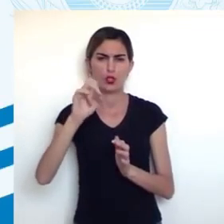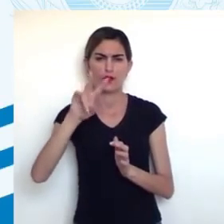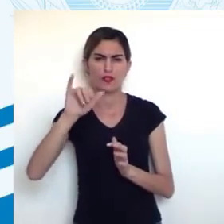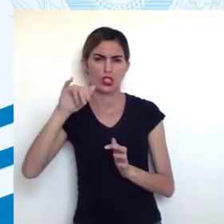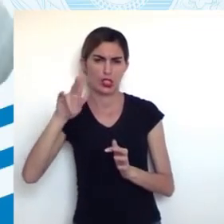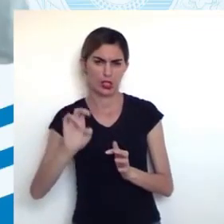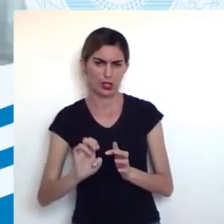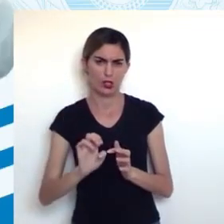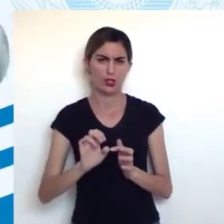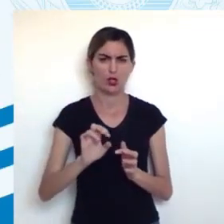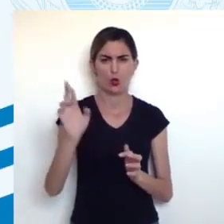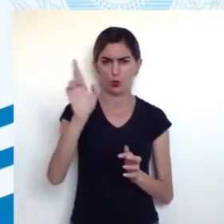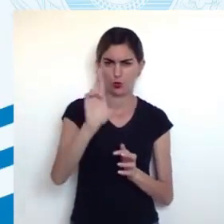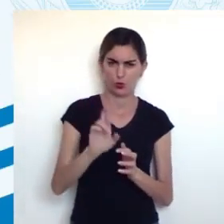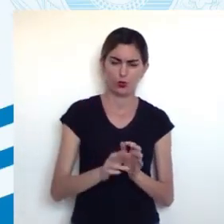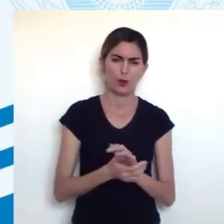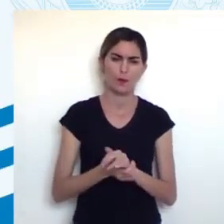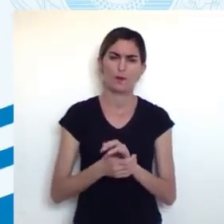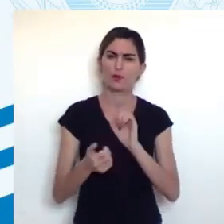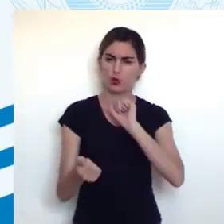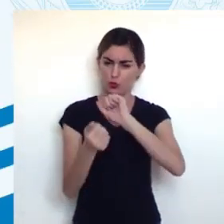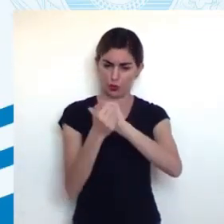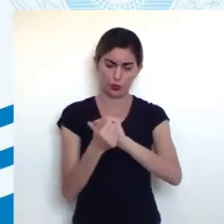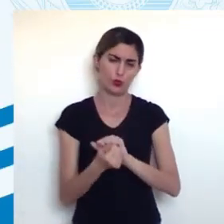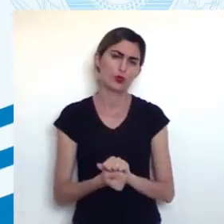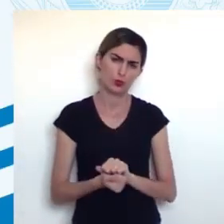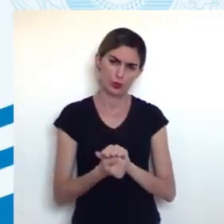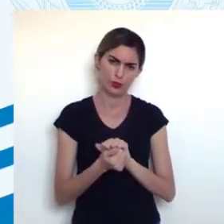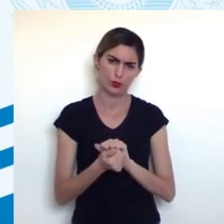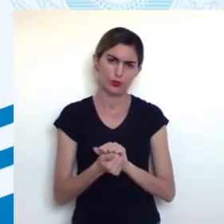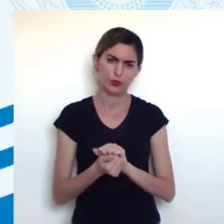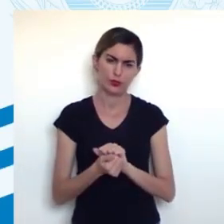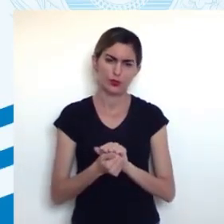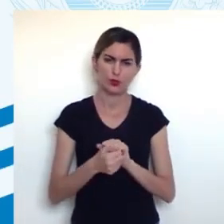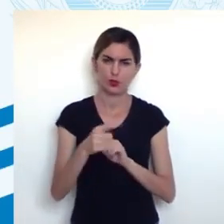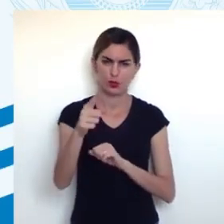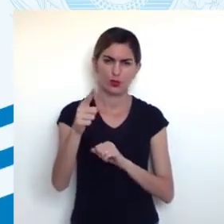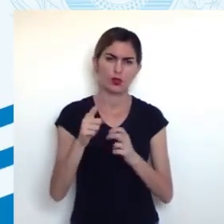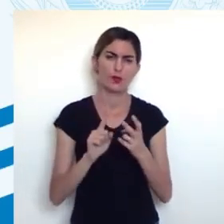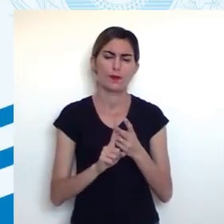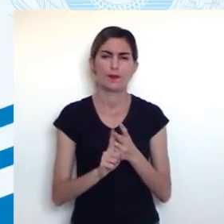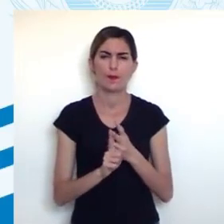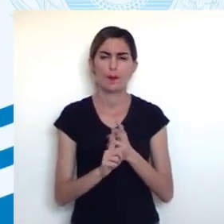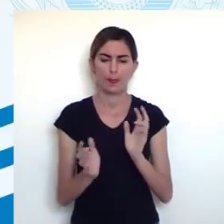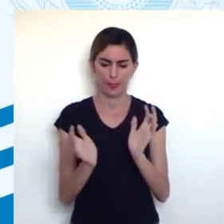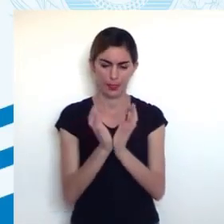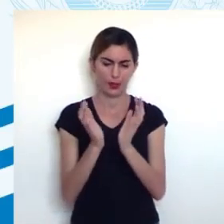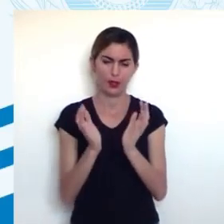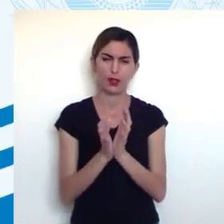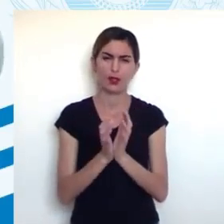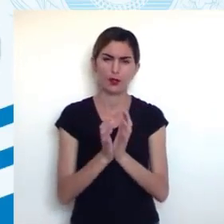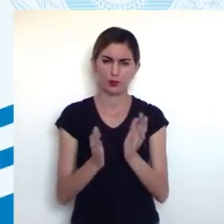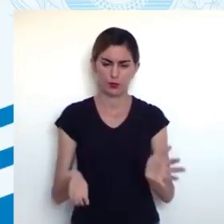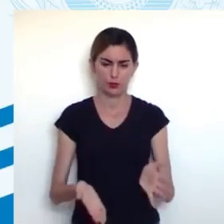russo, né? Lá da Revolução Russa. Junto à oficialização deste partido,